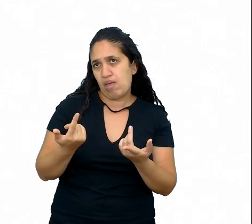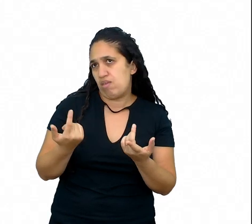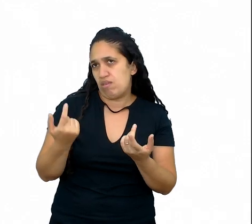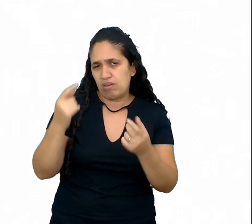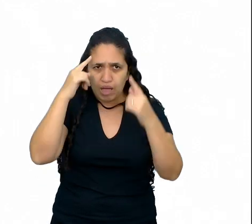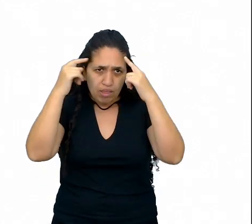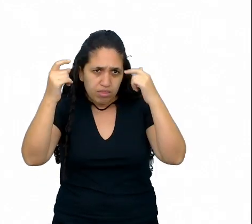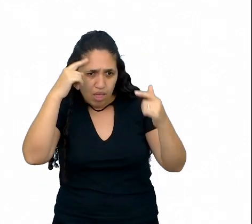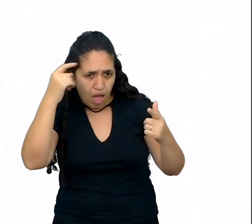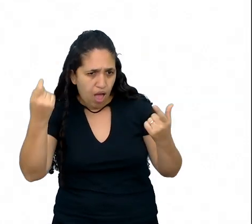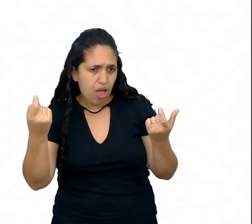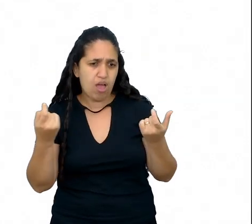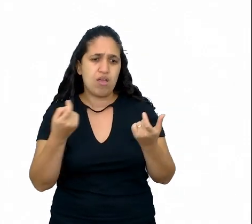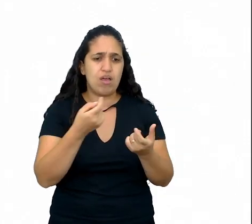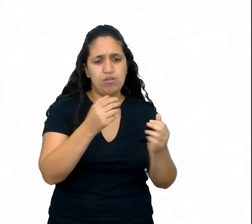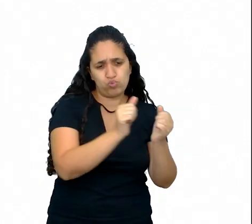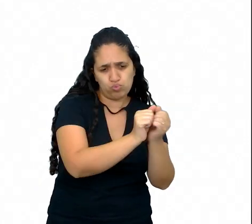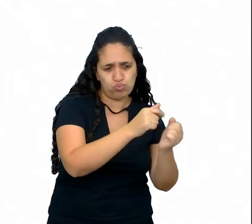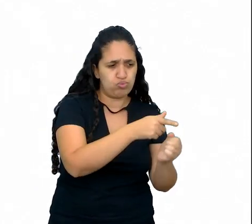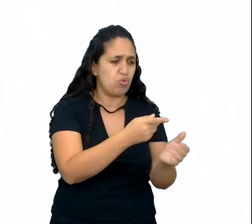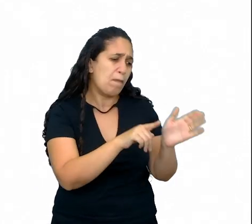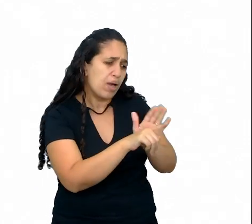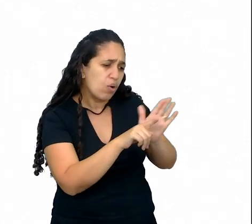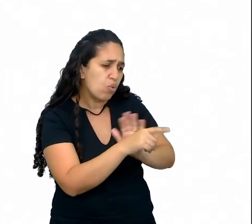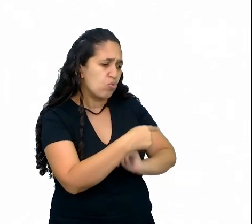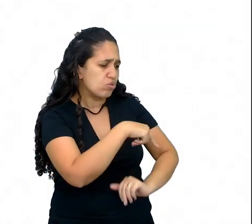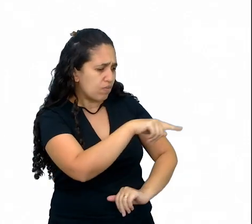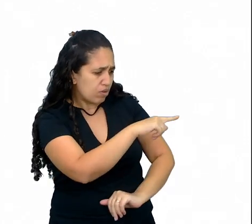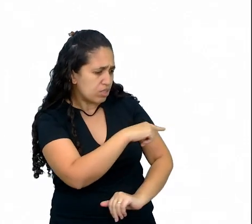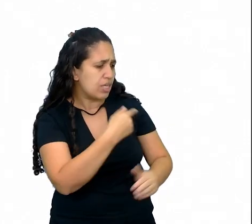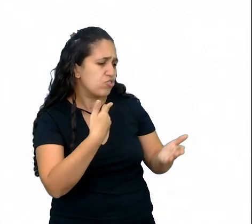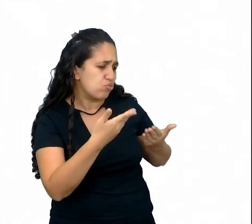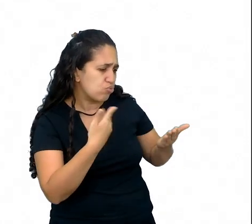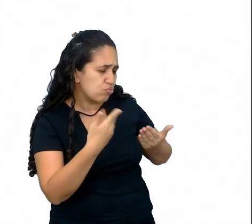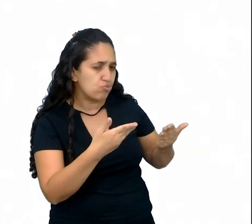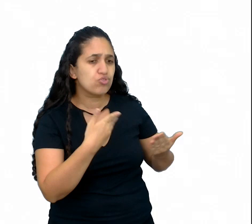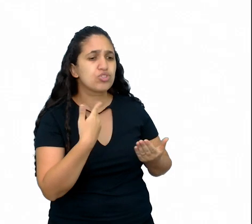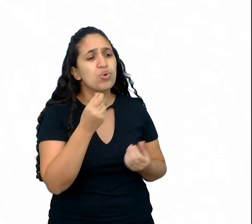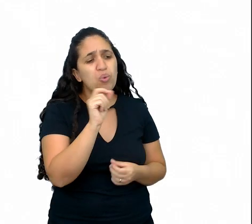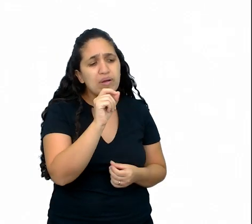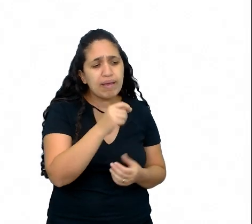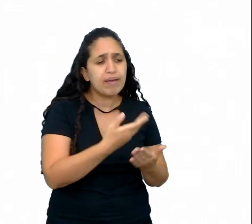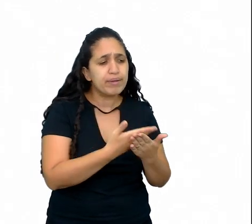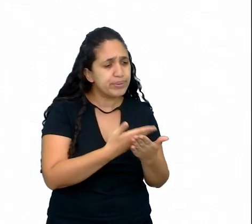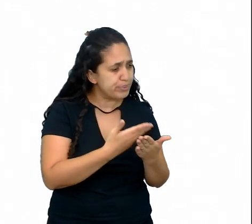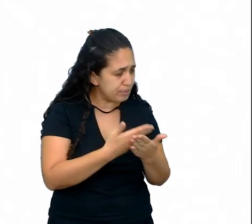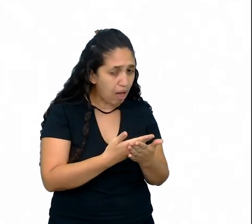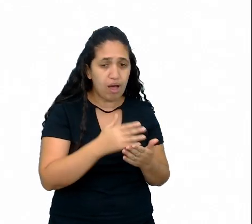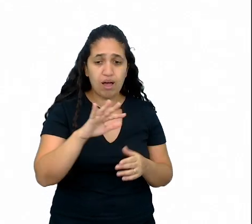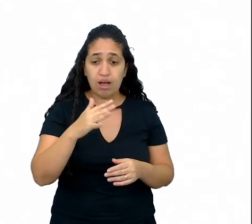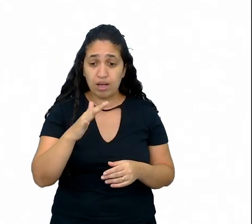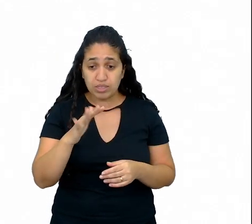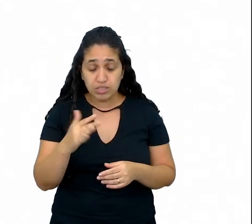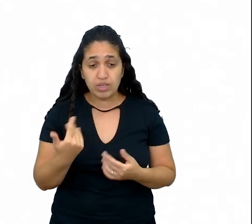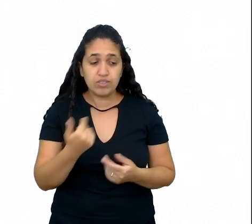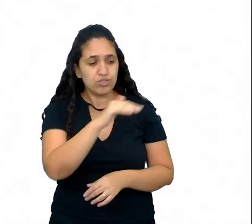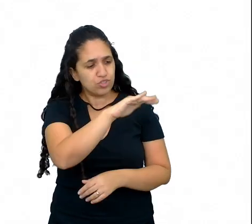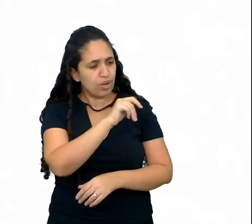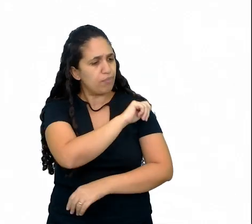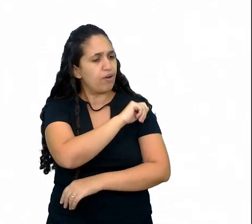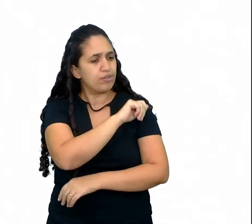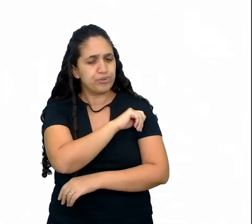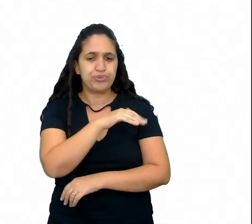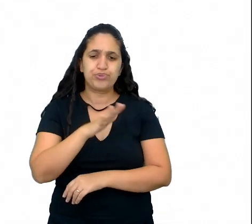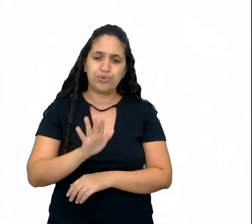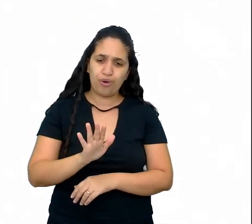ideias ali, pensando com os estudantes o que eles gostariam ali de estudar, né? De repente, vocês falam para os estudantes